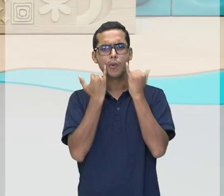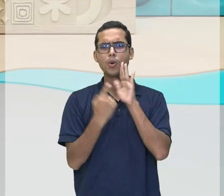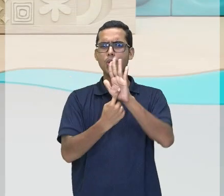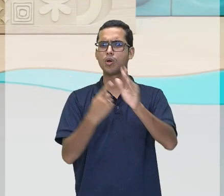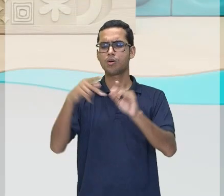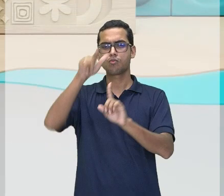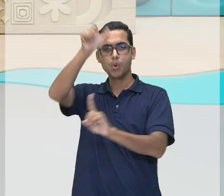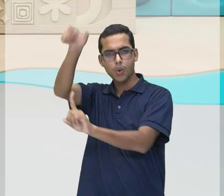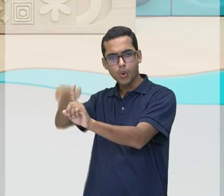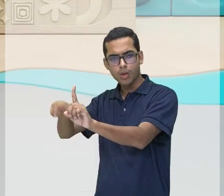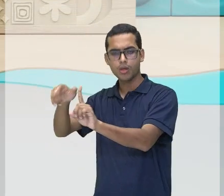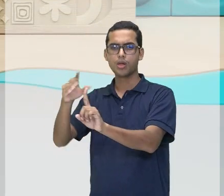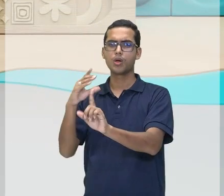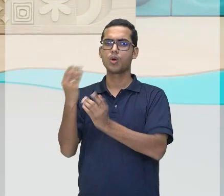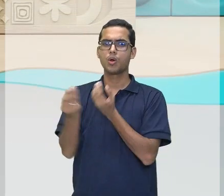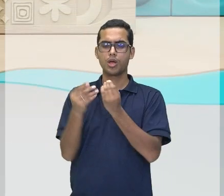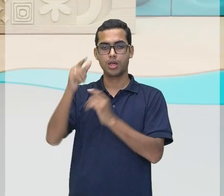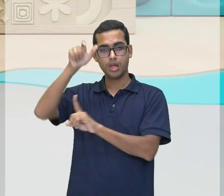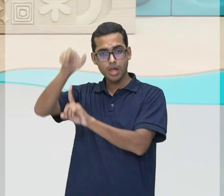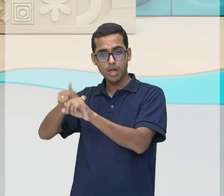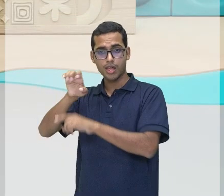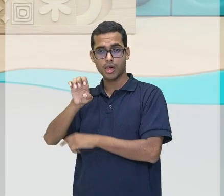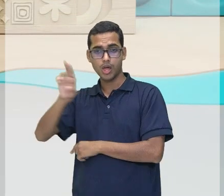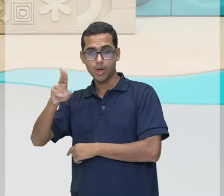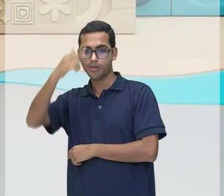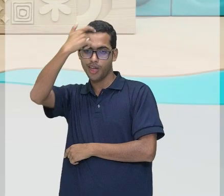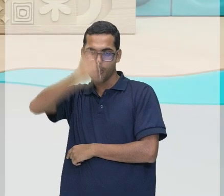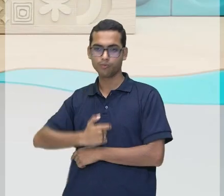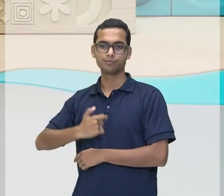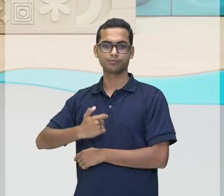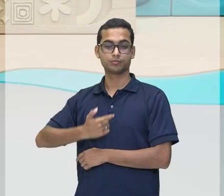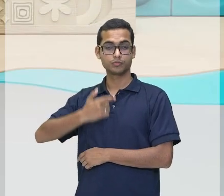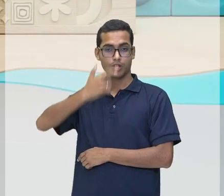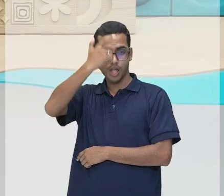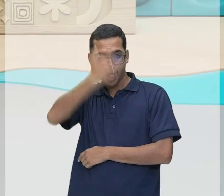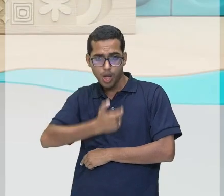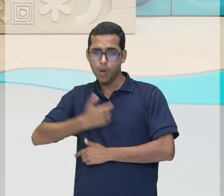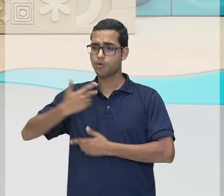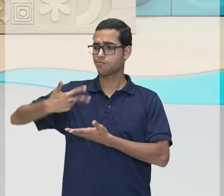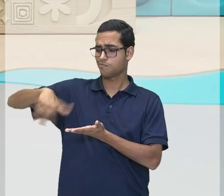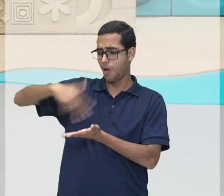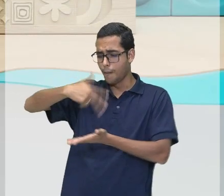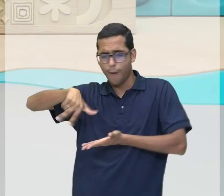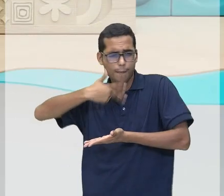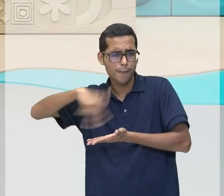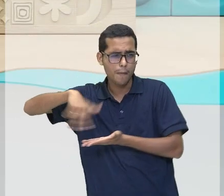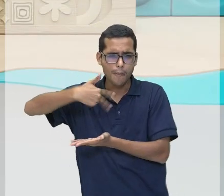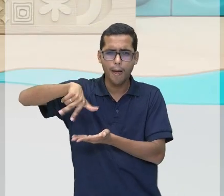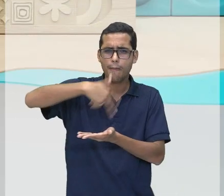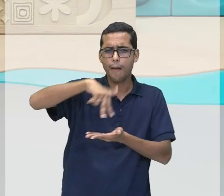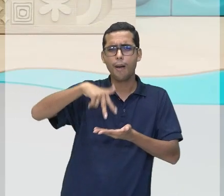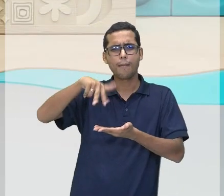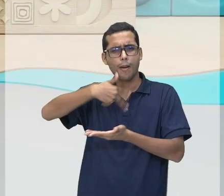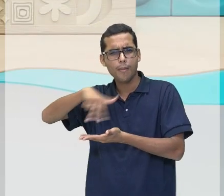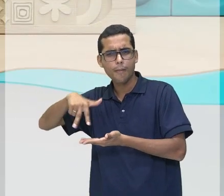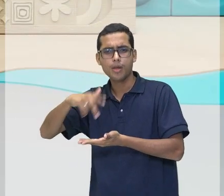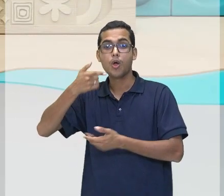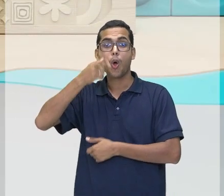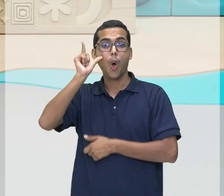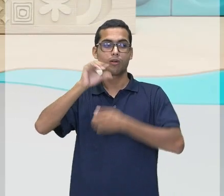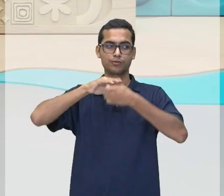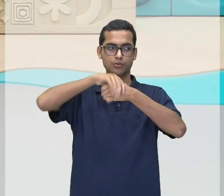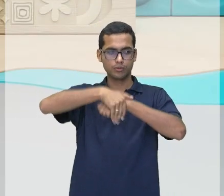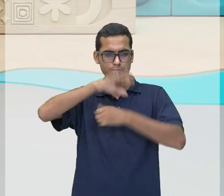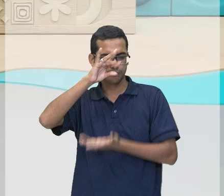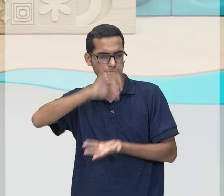sujeito. Eu ali, que é o sujeito, dancei muito ontem à noite. Então temos uma informação declarada sobre o eu, que é